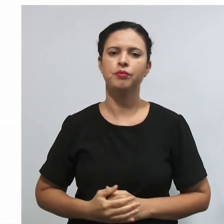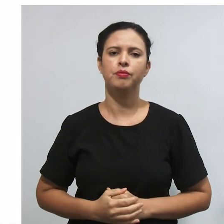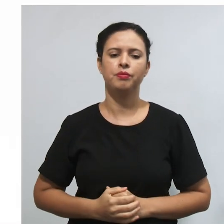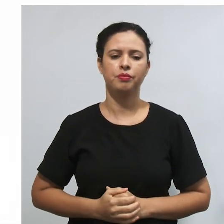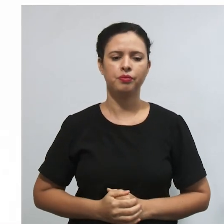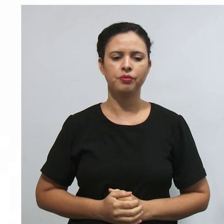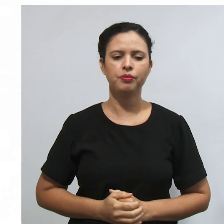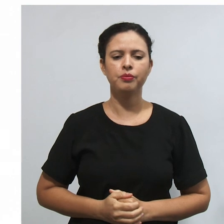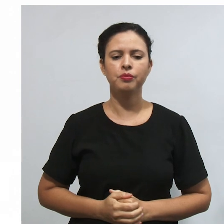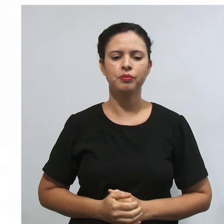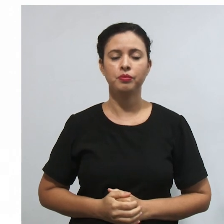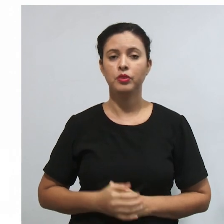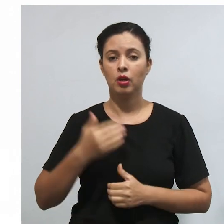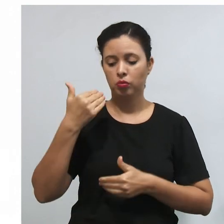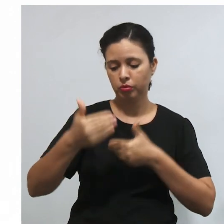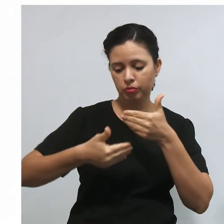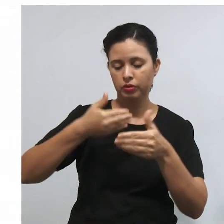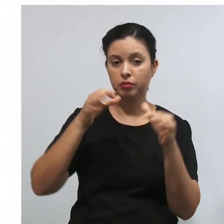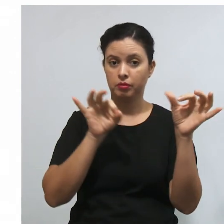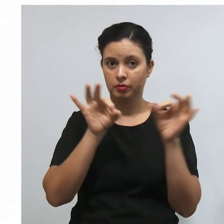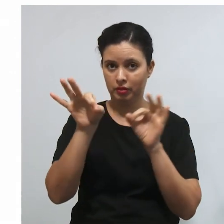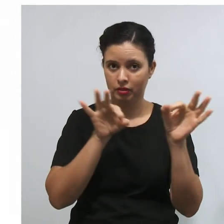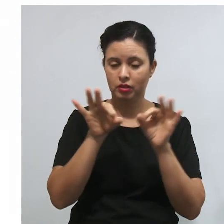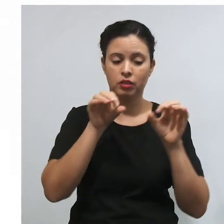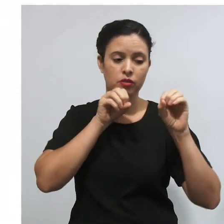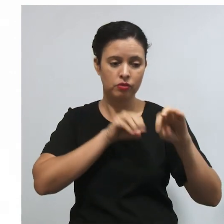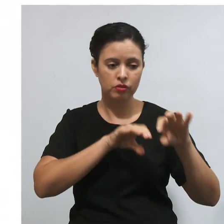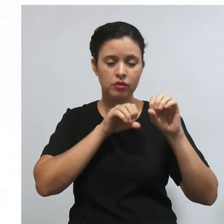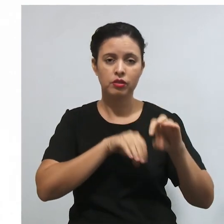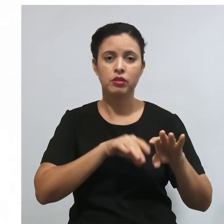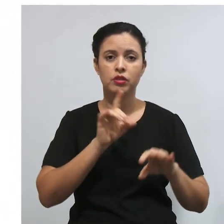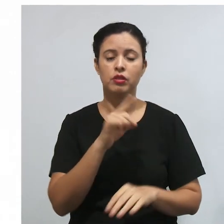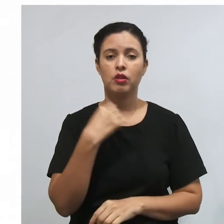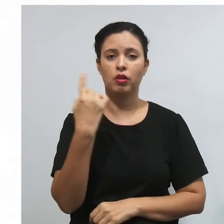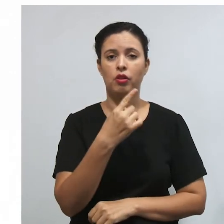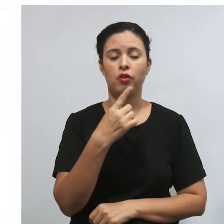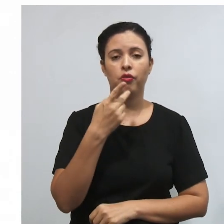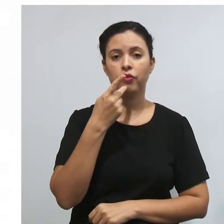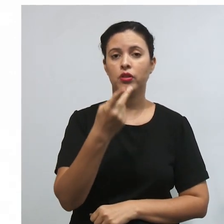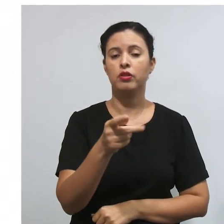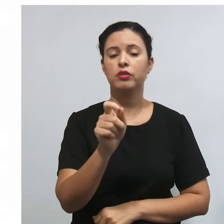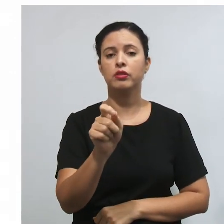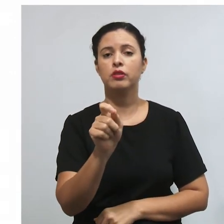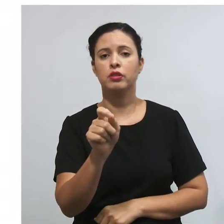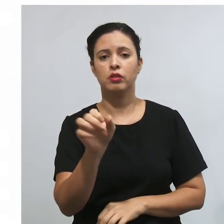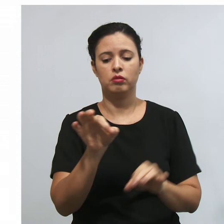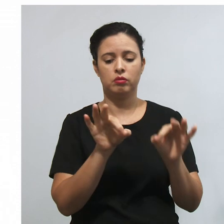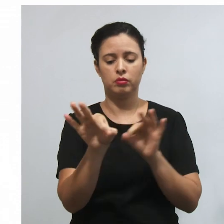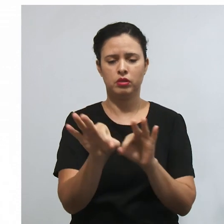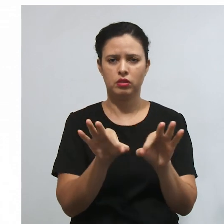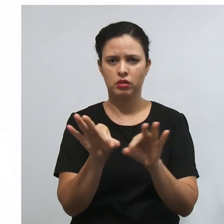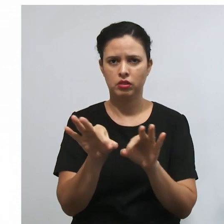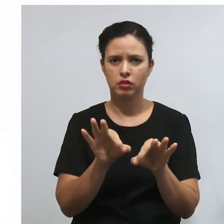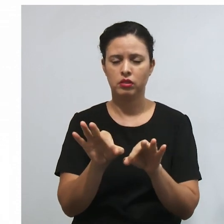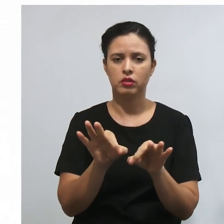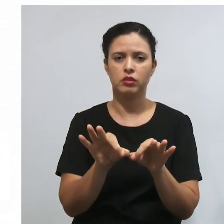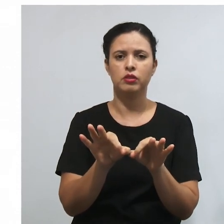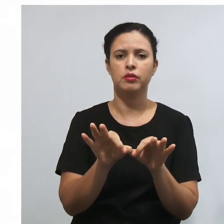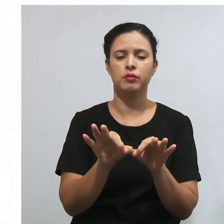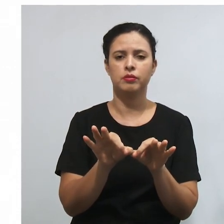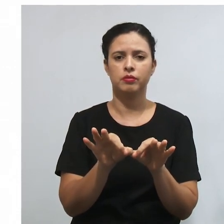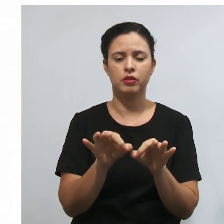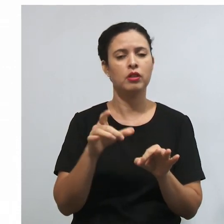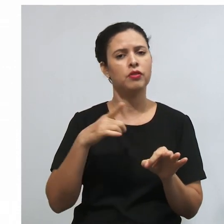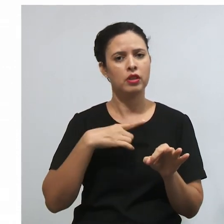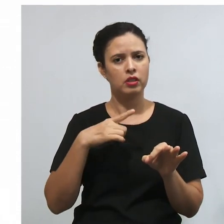nesse processo de planejamento das ações do ensino, a gente vai dizer o quê? Que o planejamento, ele vai se dar